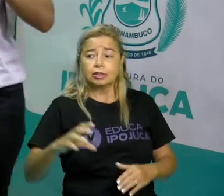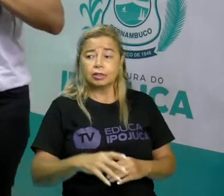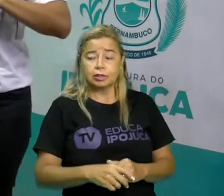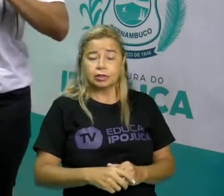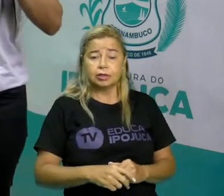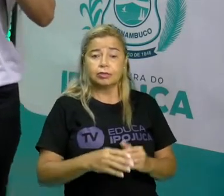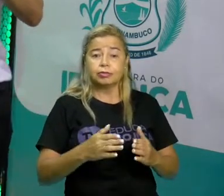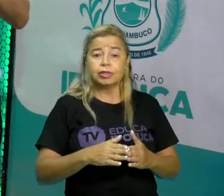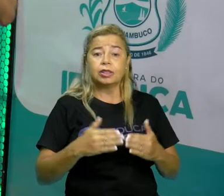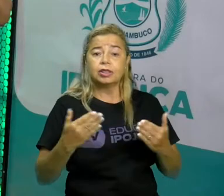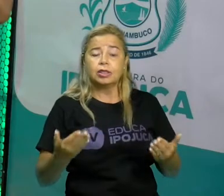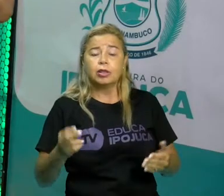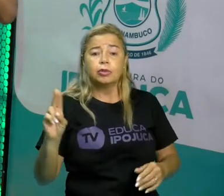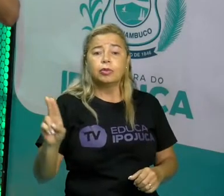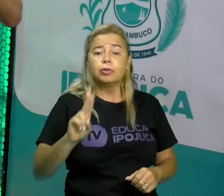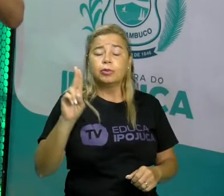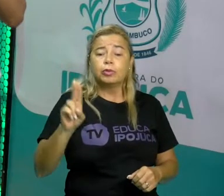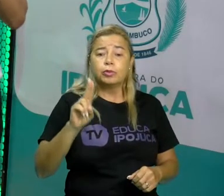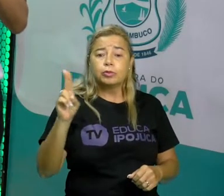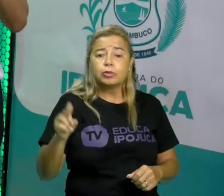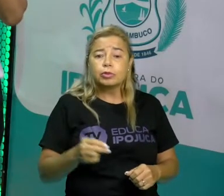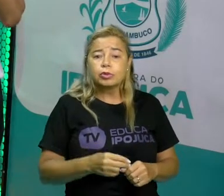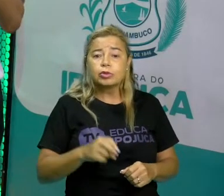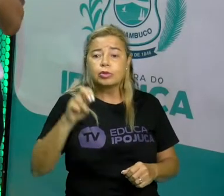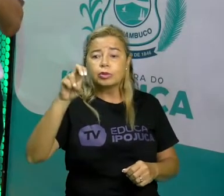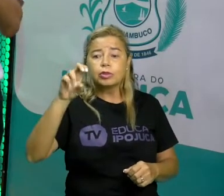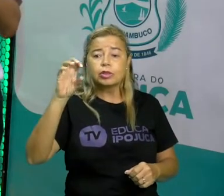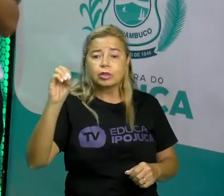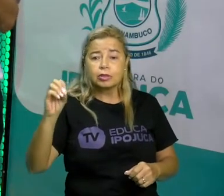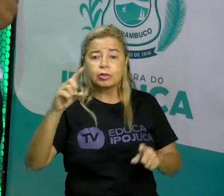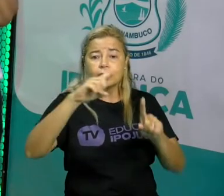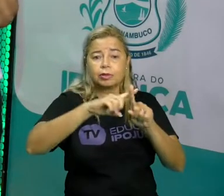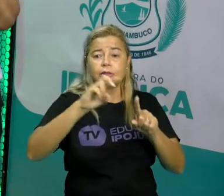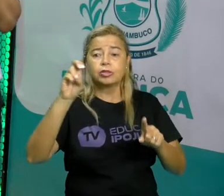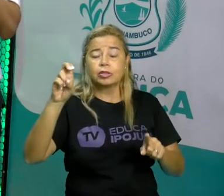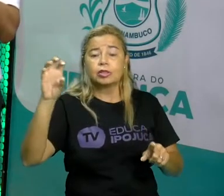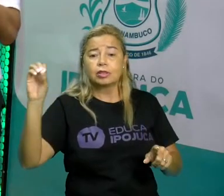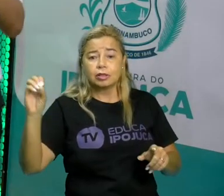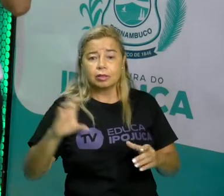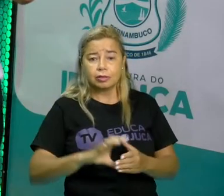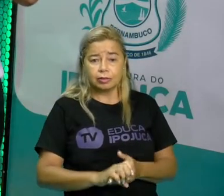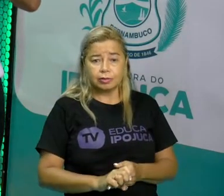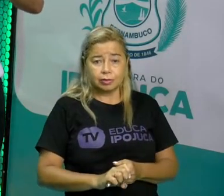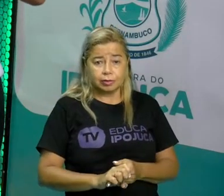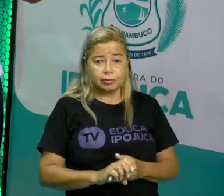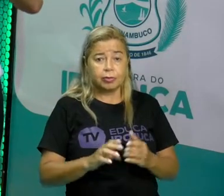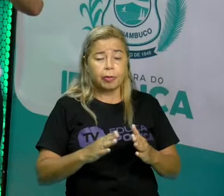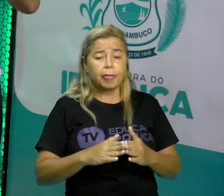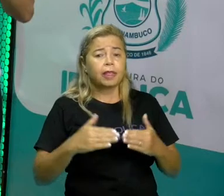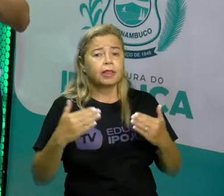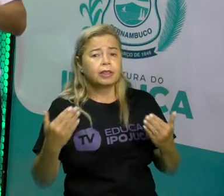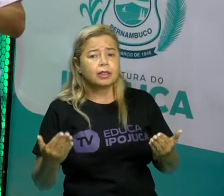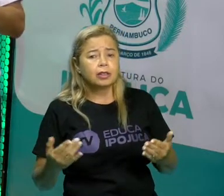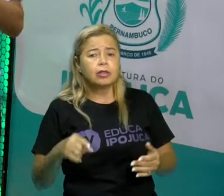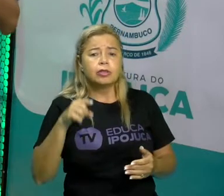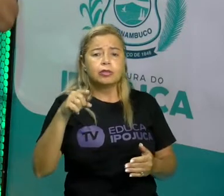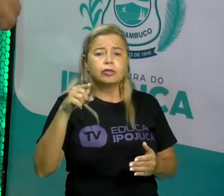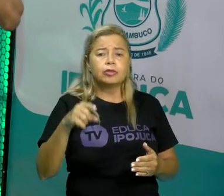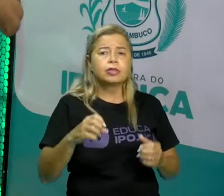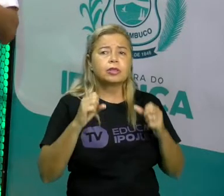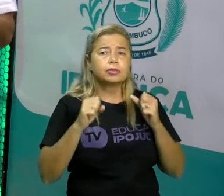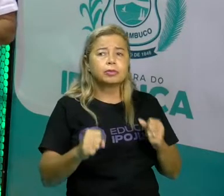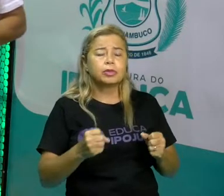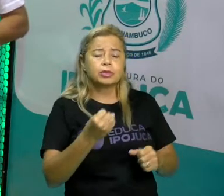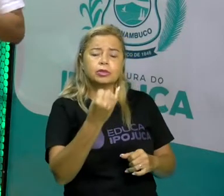foi usado de 50 em 50. Então, por isso que eu sempre digo, até quanto você pode contar?